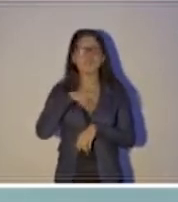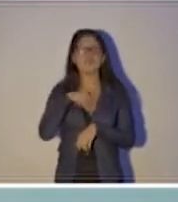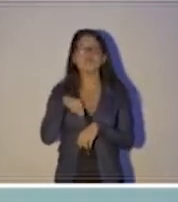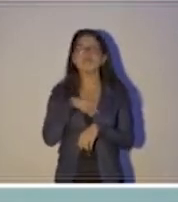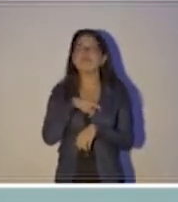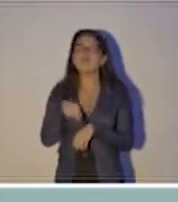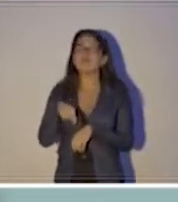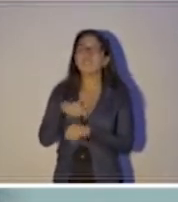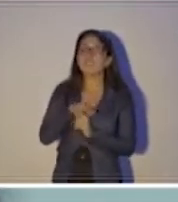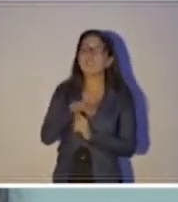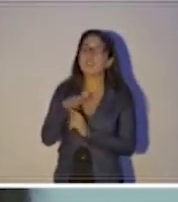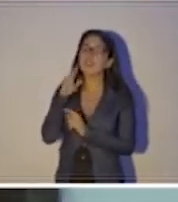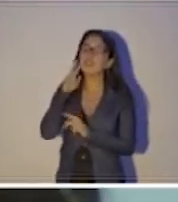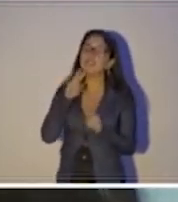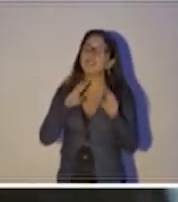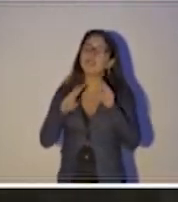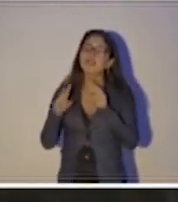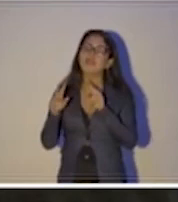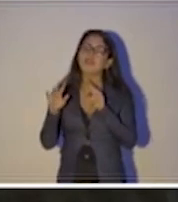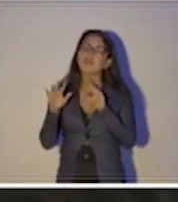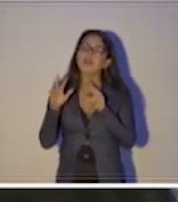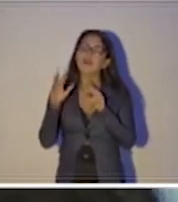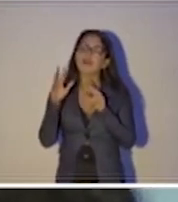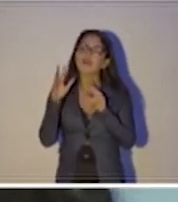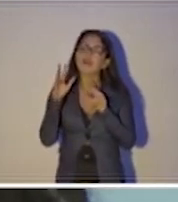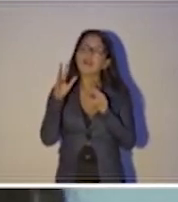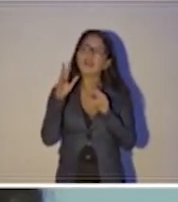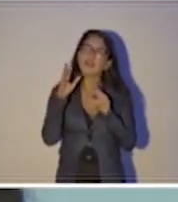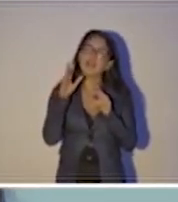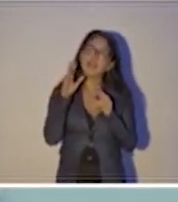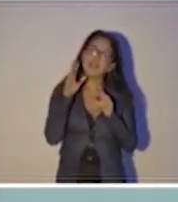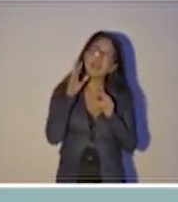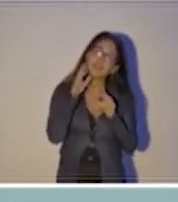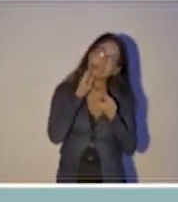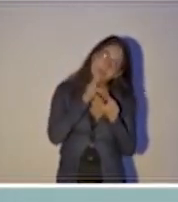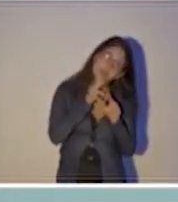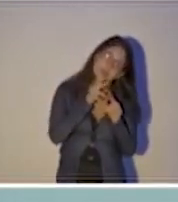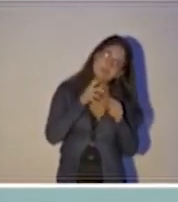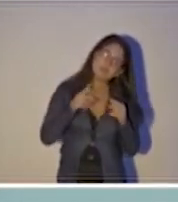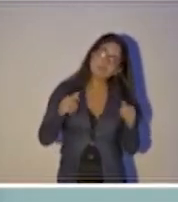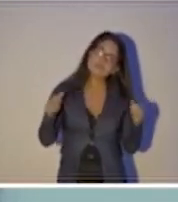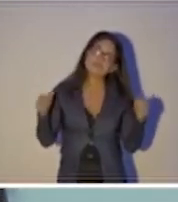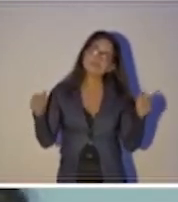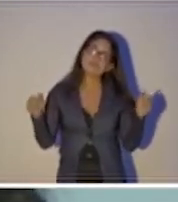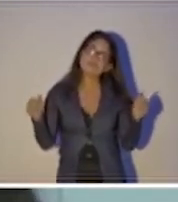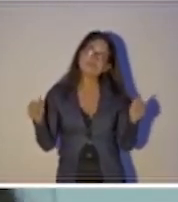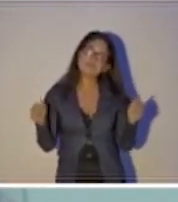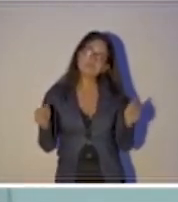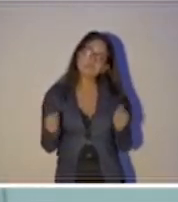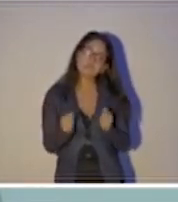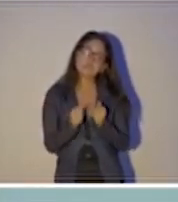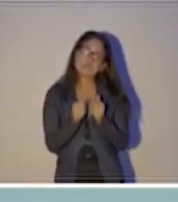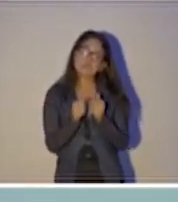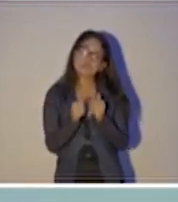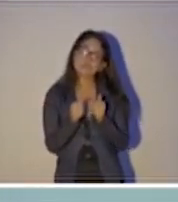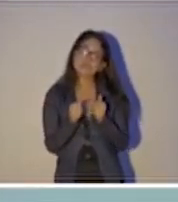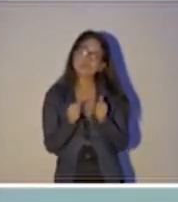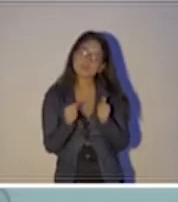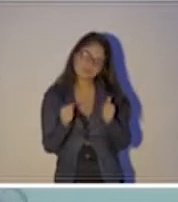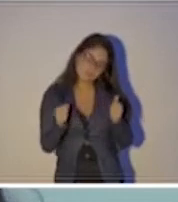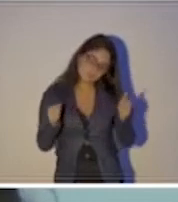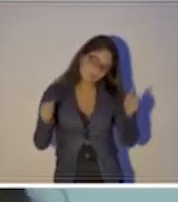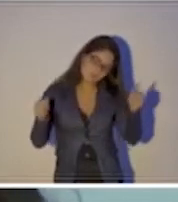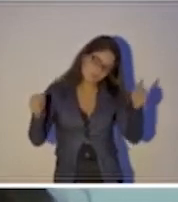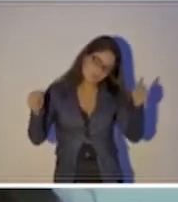feira, o mundo em câmera lenta. A sanfona parece me dar a chance de enxergar as coisas